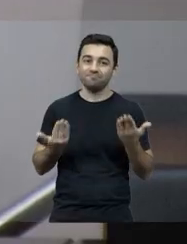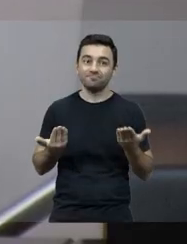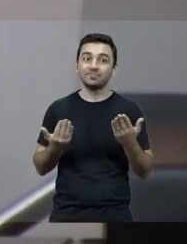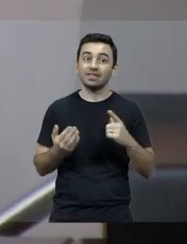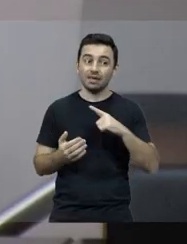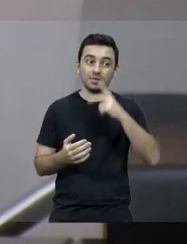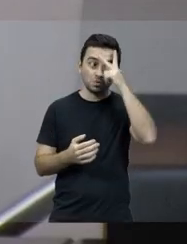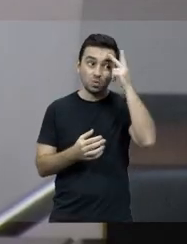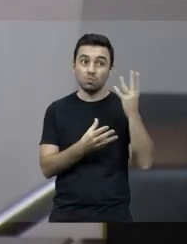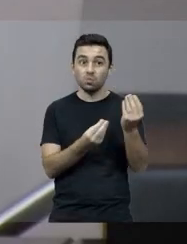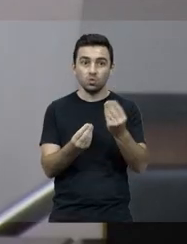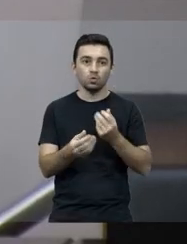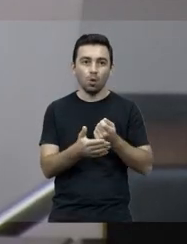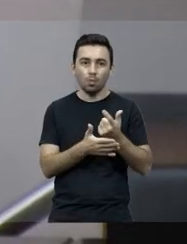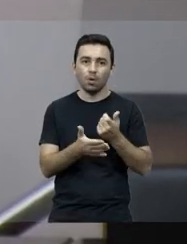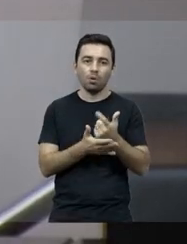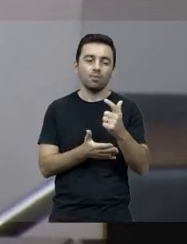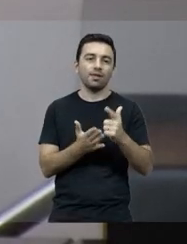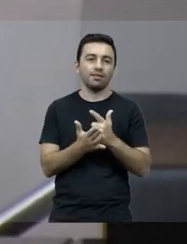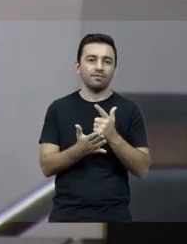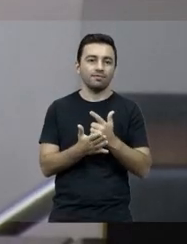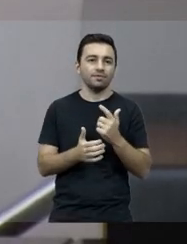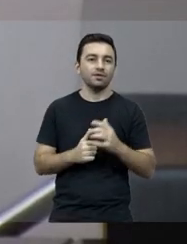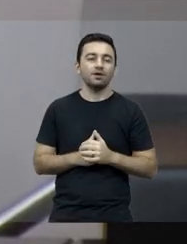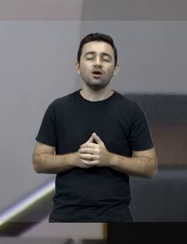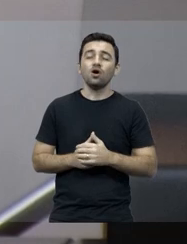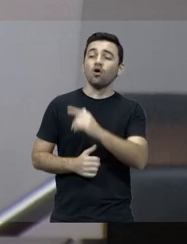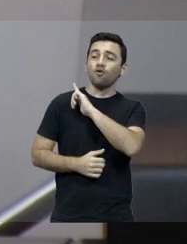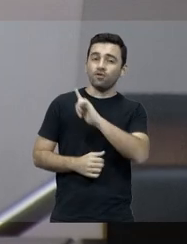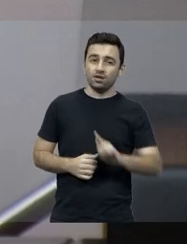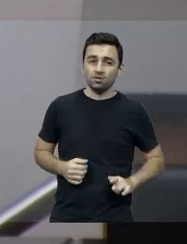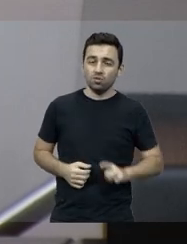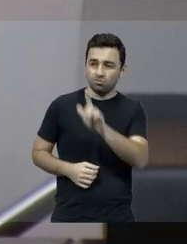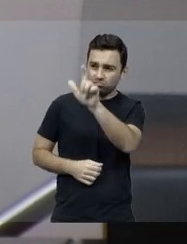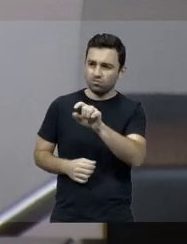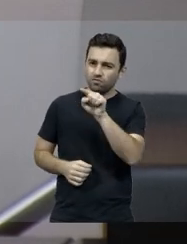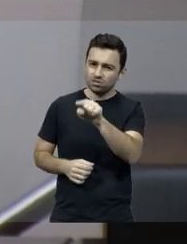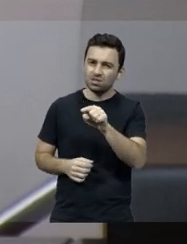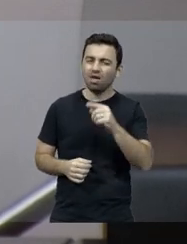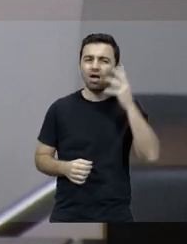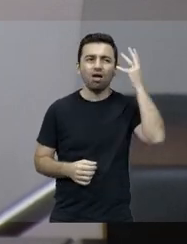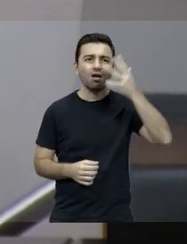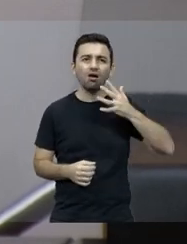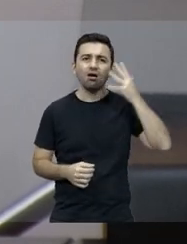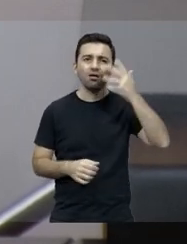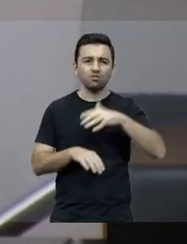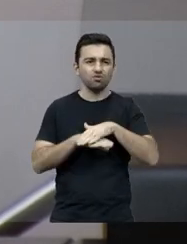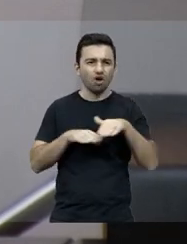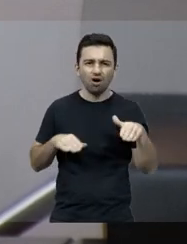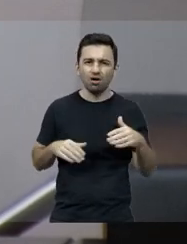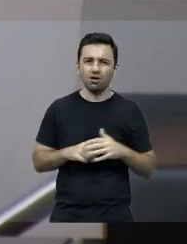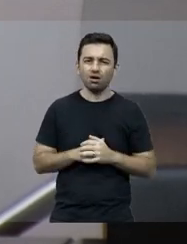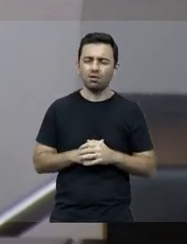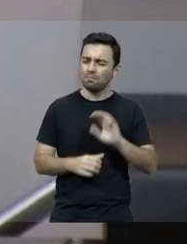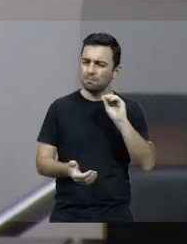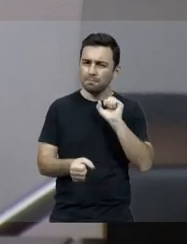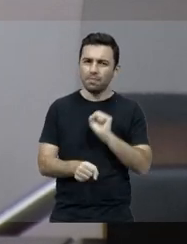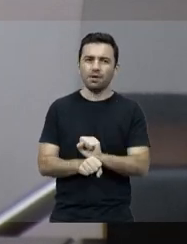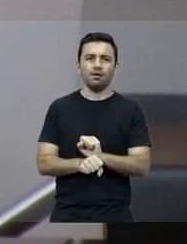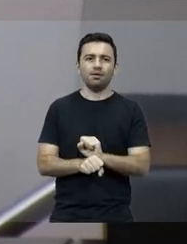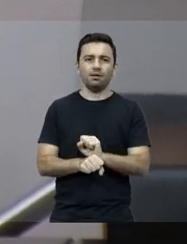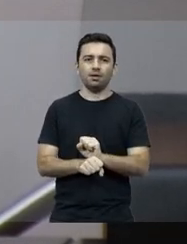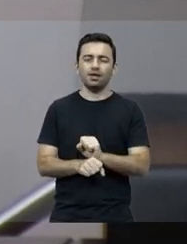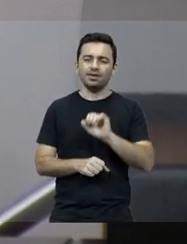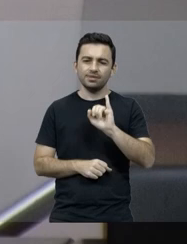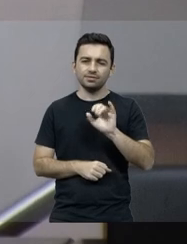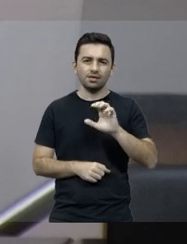nosso livro. Bom, para concluir, eu só queria dizer, governador, saia do discurso. Saia do discurso.